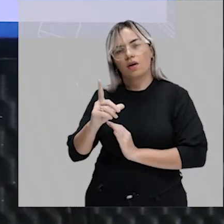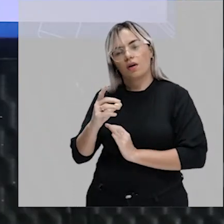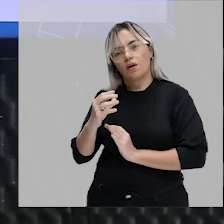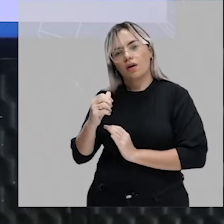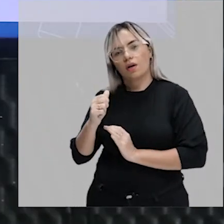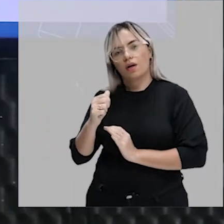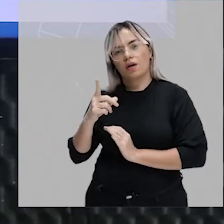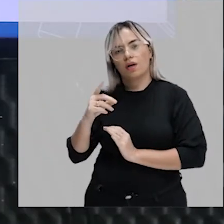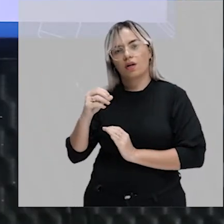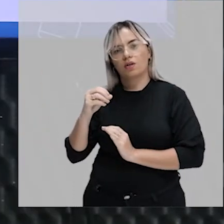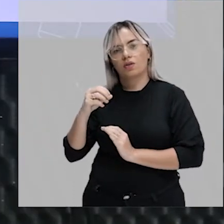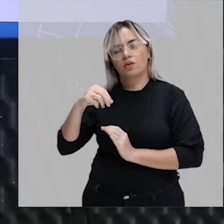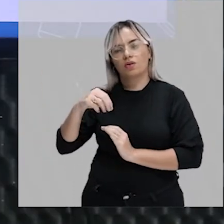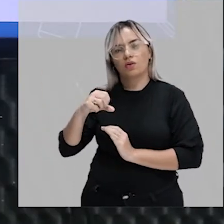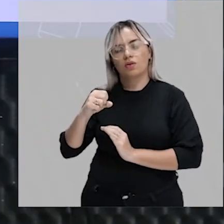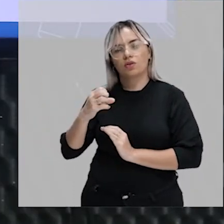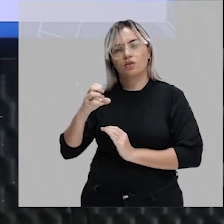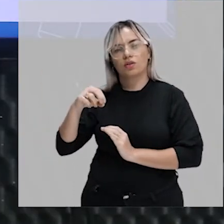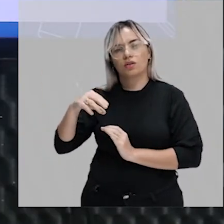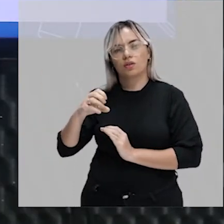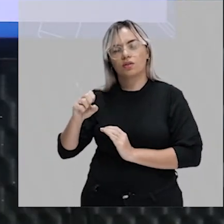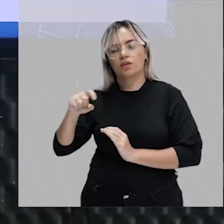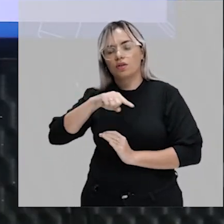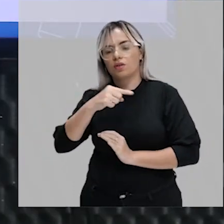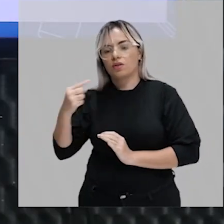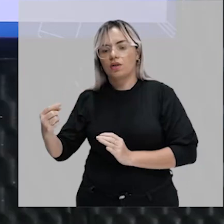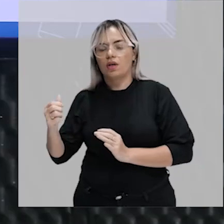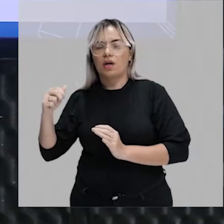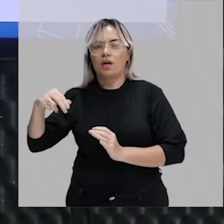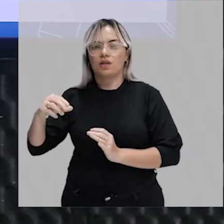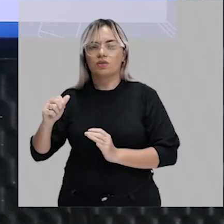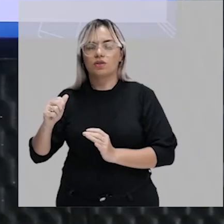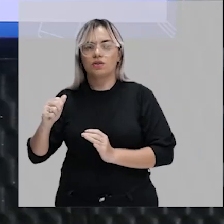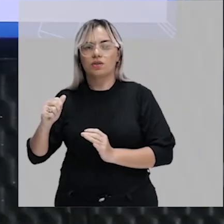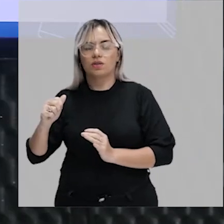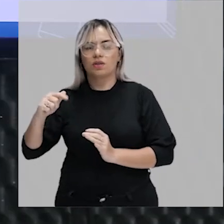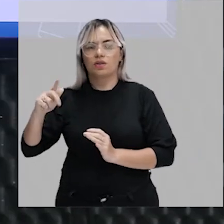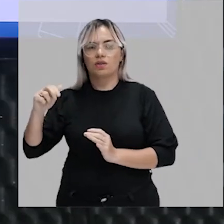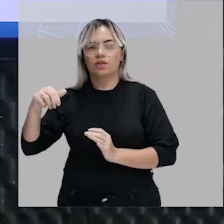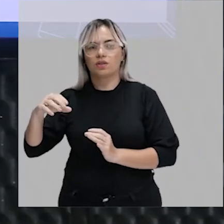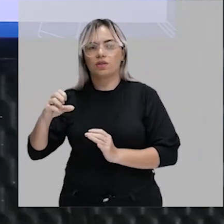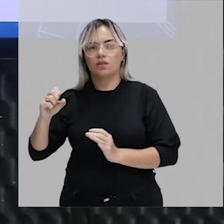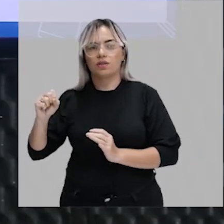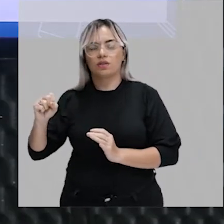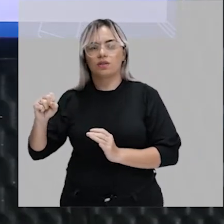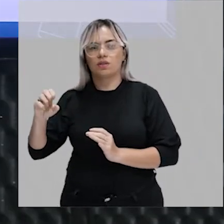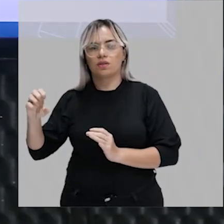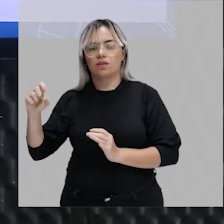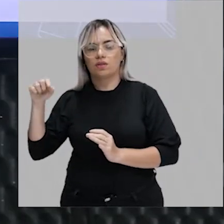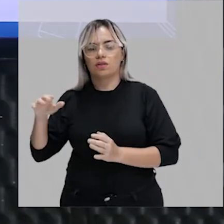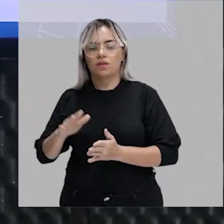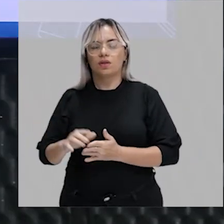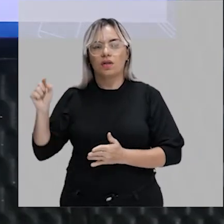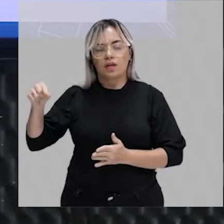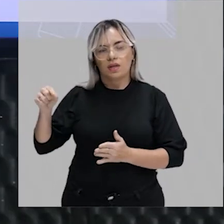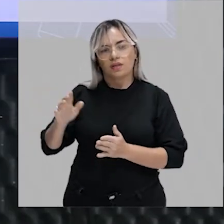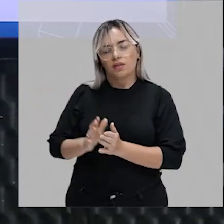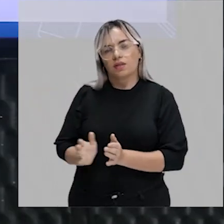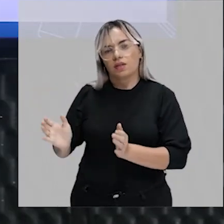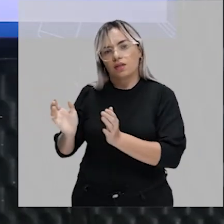o segundo, anagênese. Na anagênese, que a gente chama de